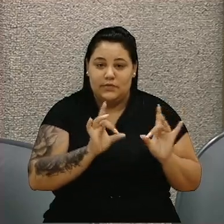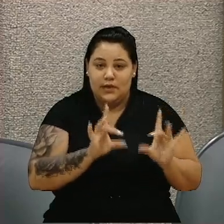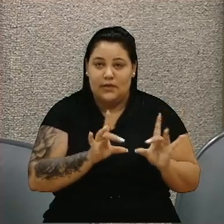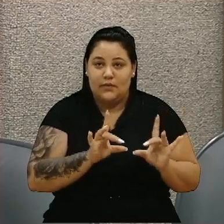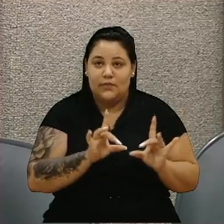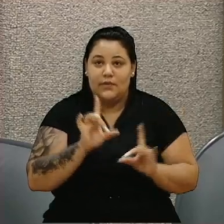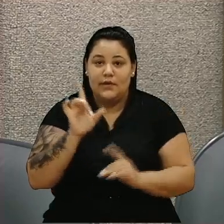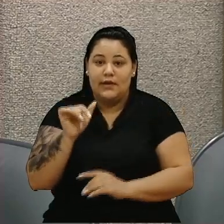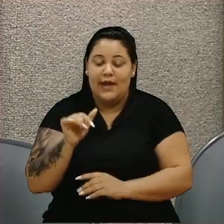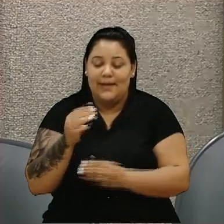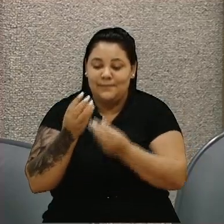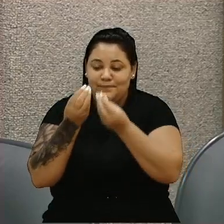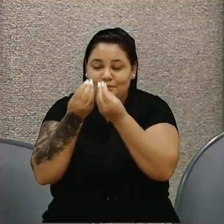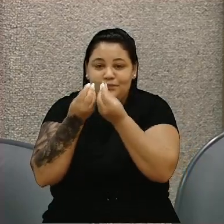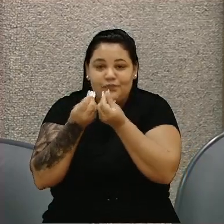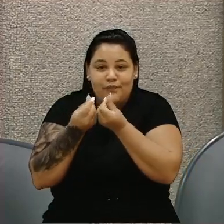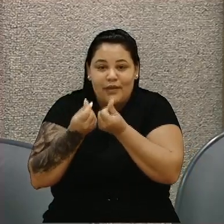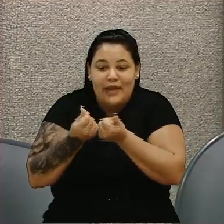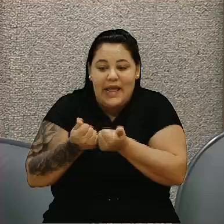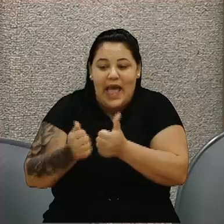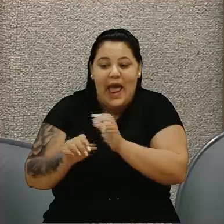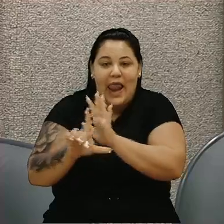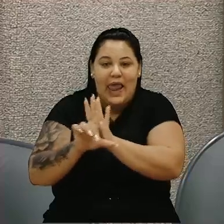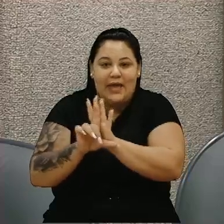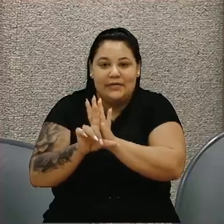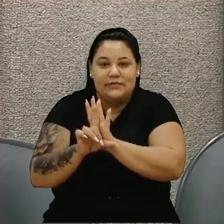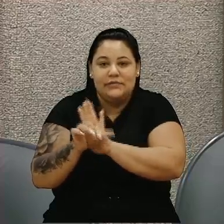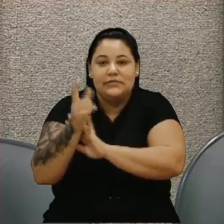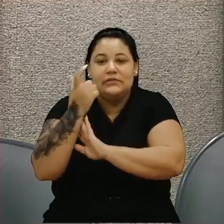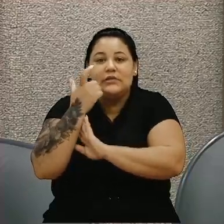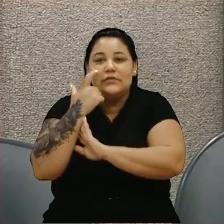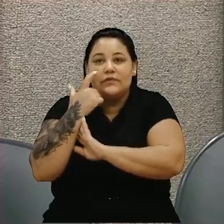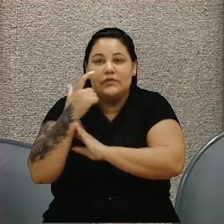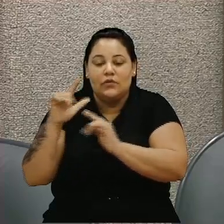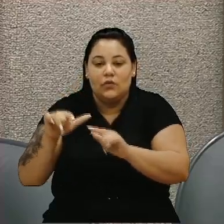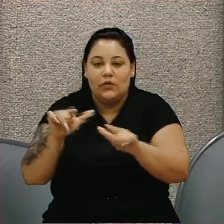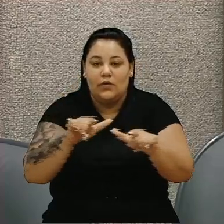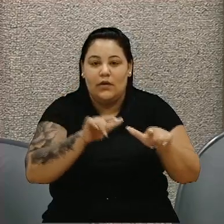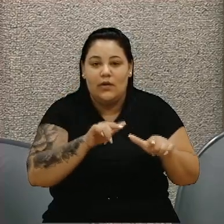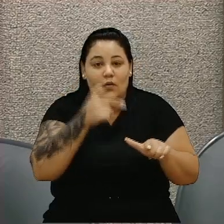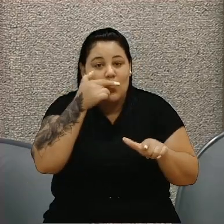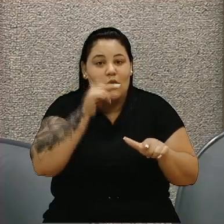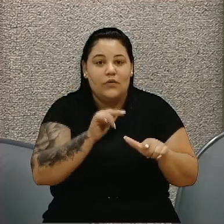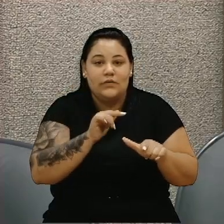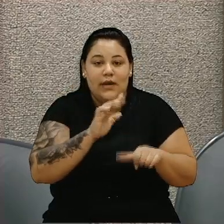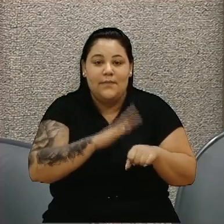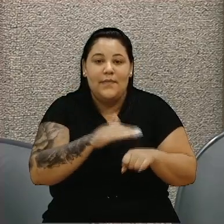é esmiuçar essa lei e ver aonde é que dá para facilitar.